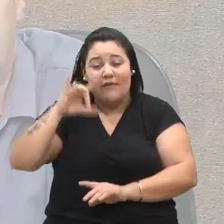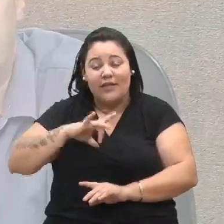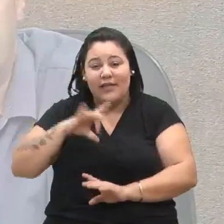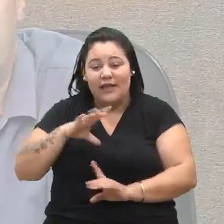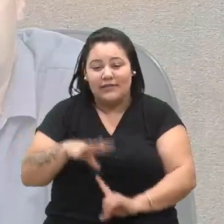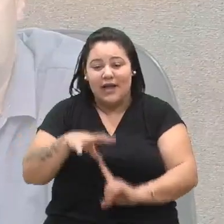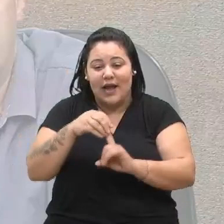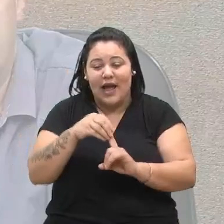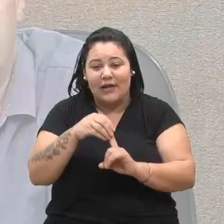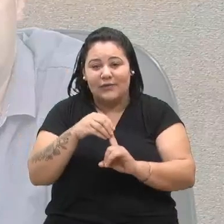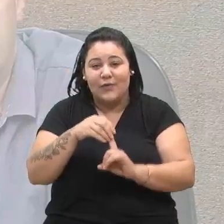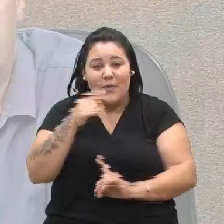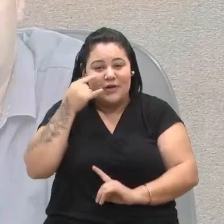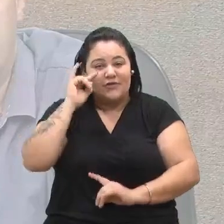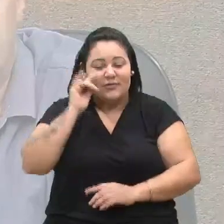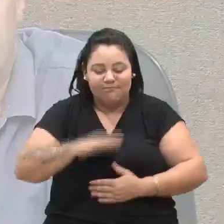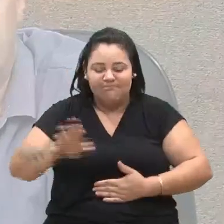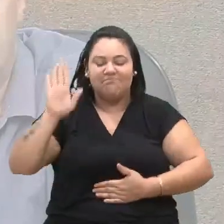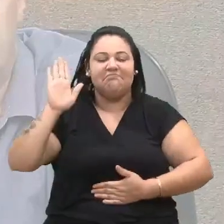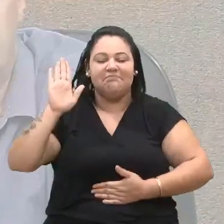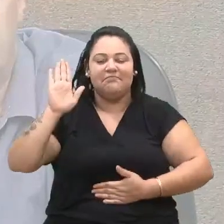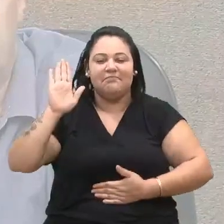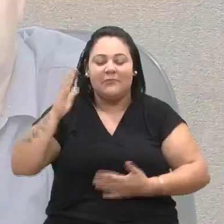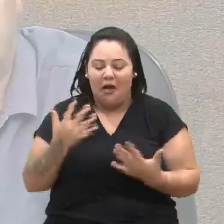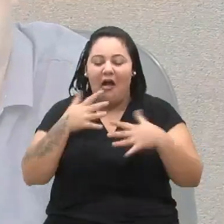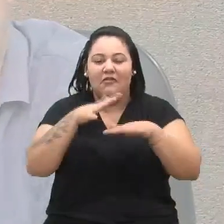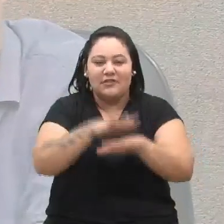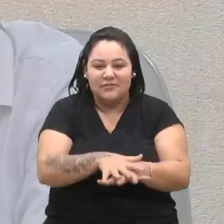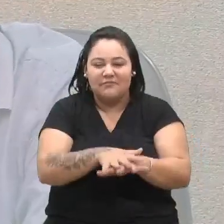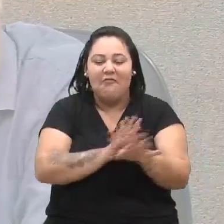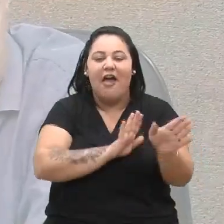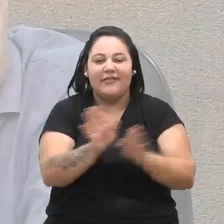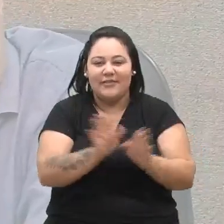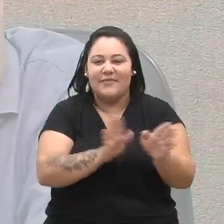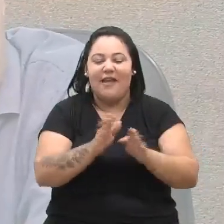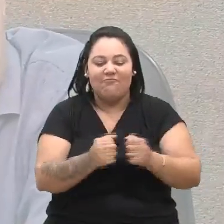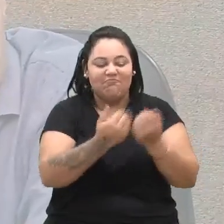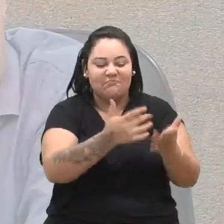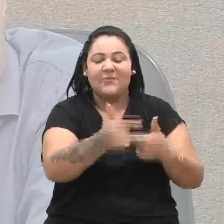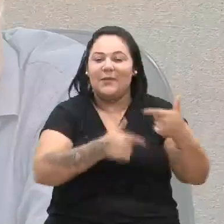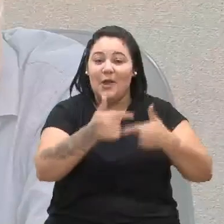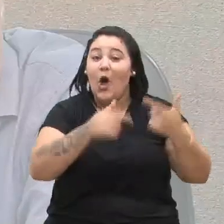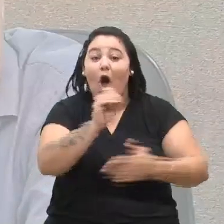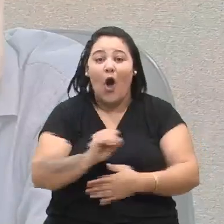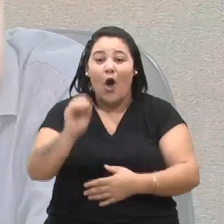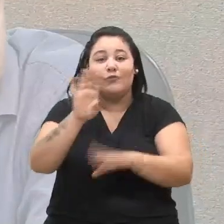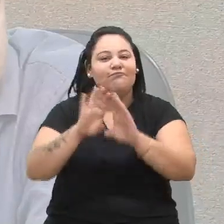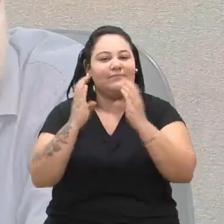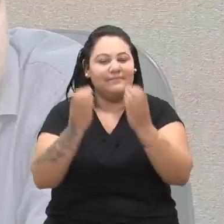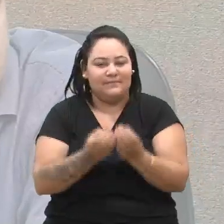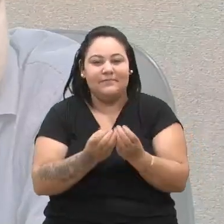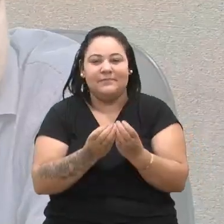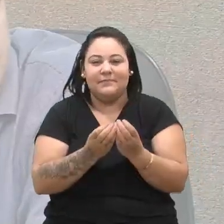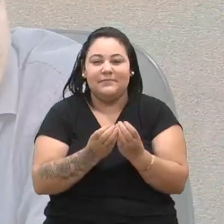como uma instituição comprometida com a inclusão e acessibilidade, oferecendo serviços essenciais para a comunidade